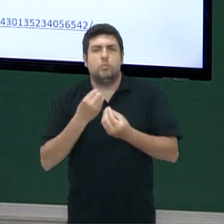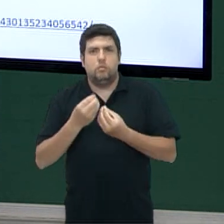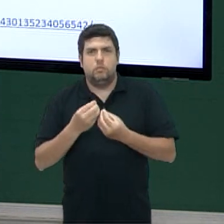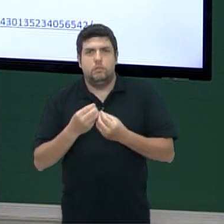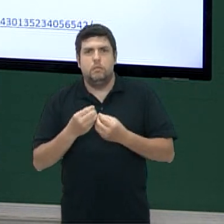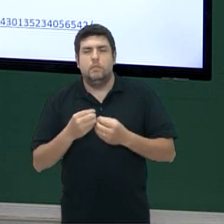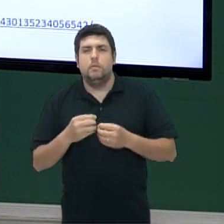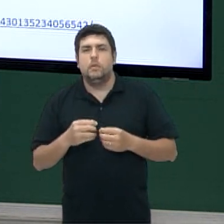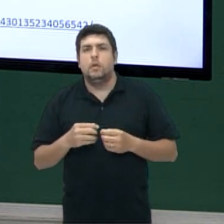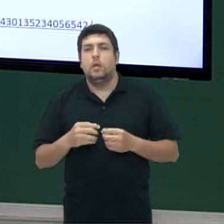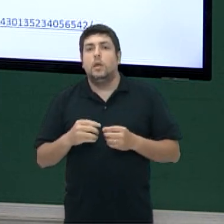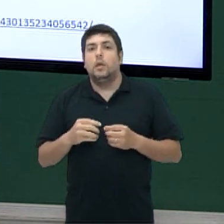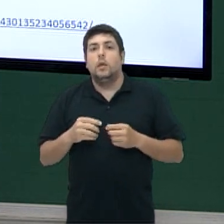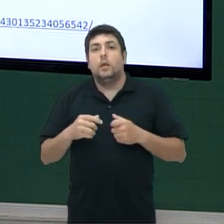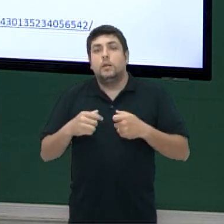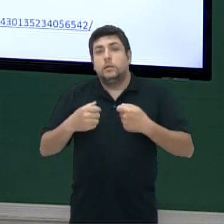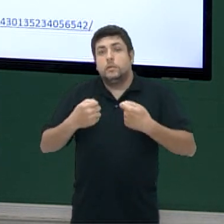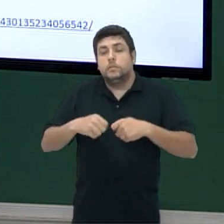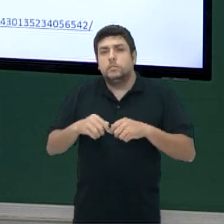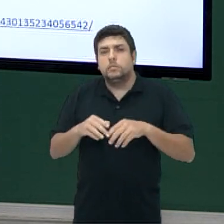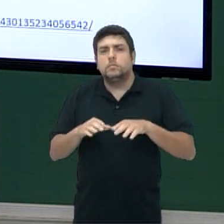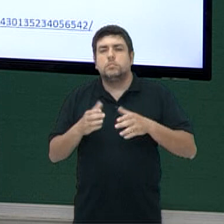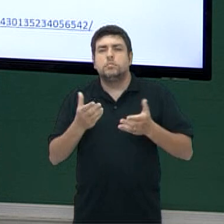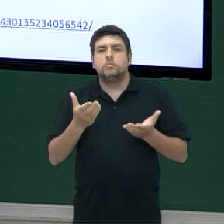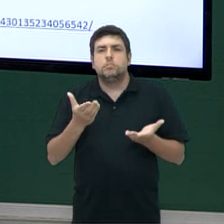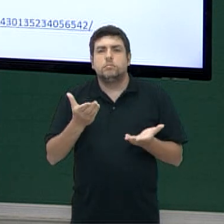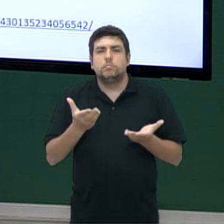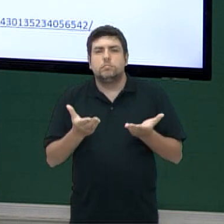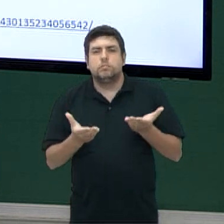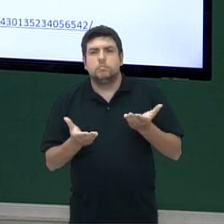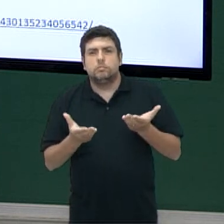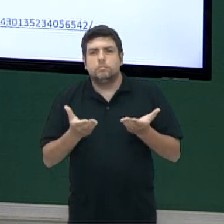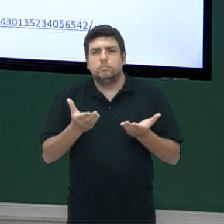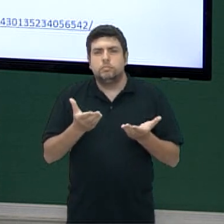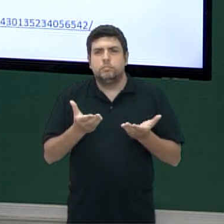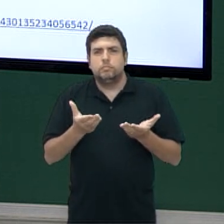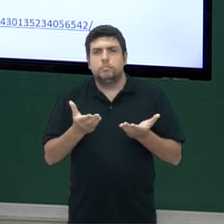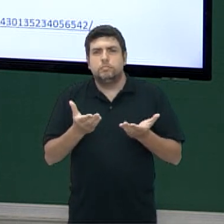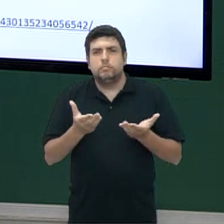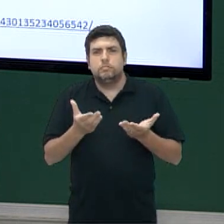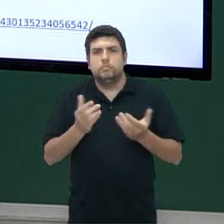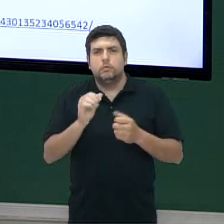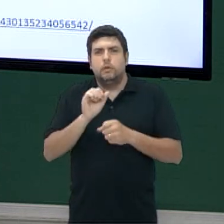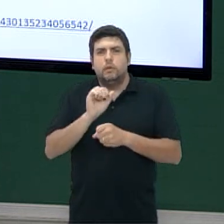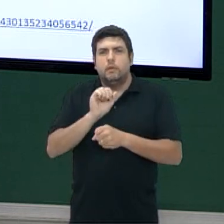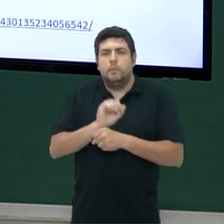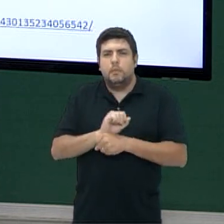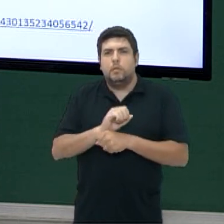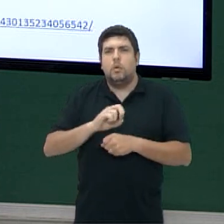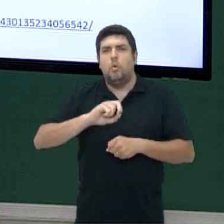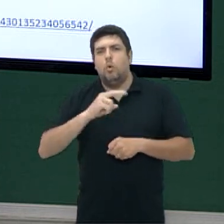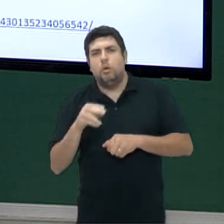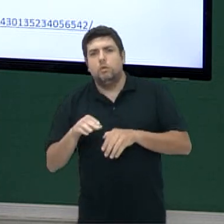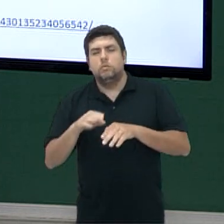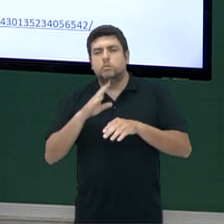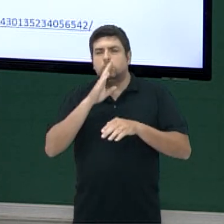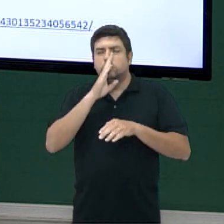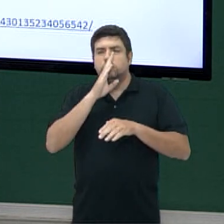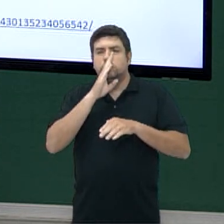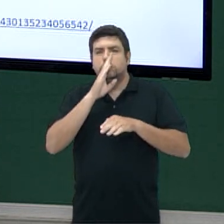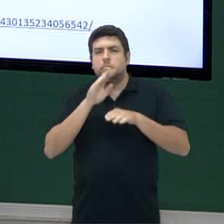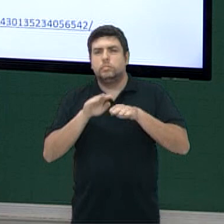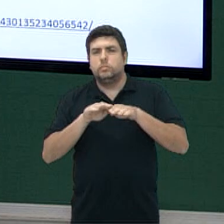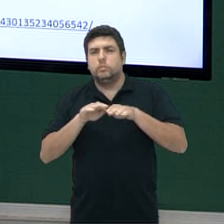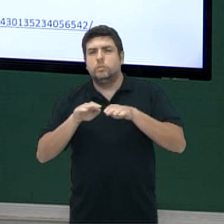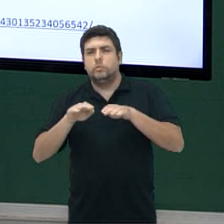a tendência do objeto é ficar em equilíbrio estático ou dinâmico. Como o martelo ele está em